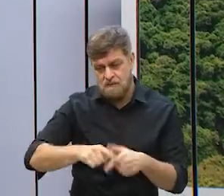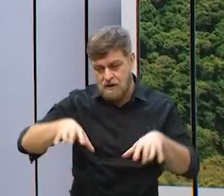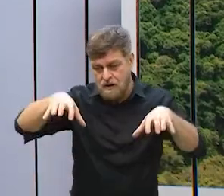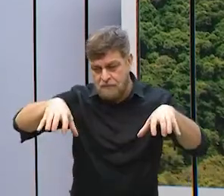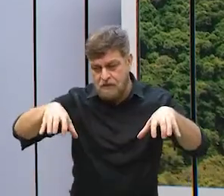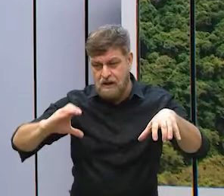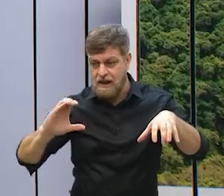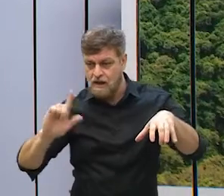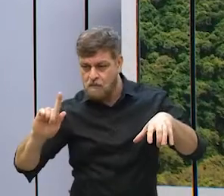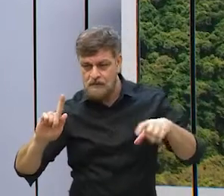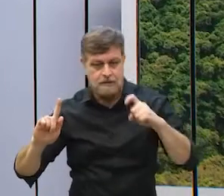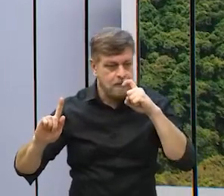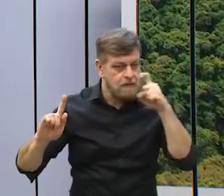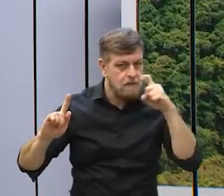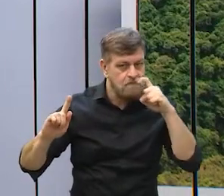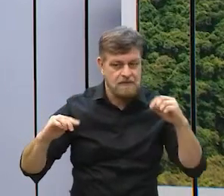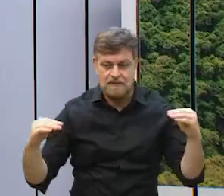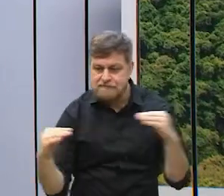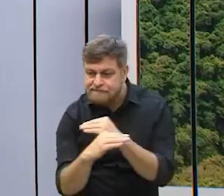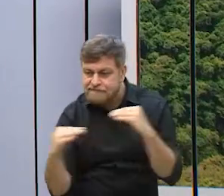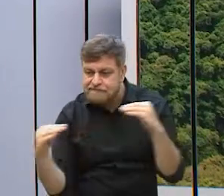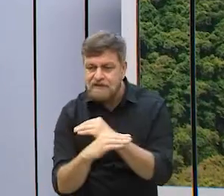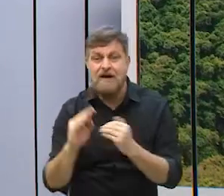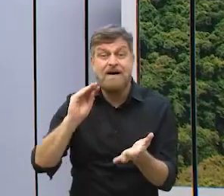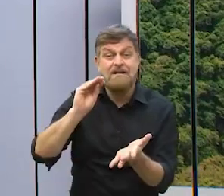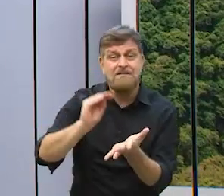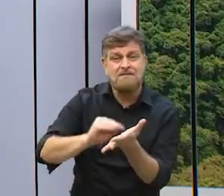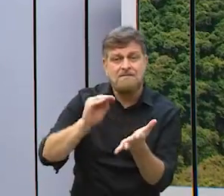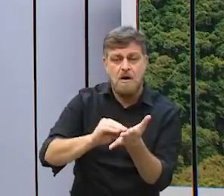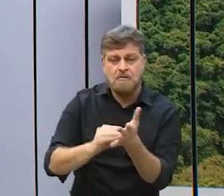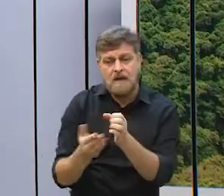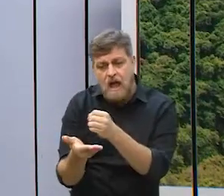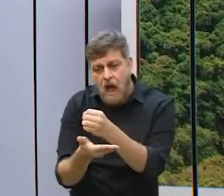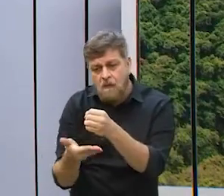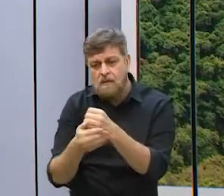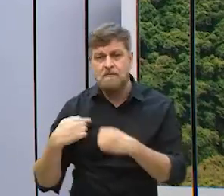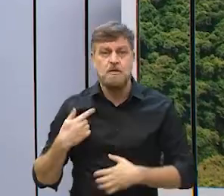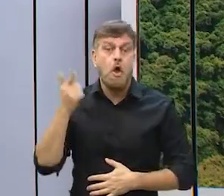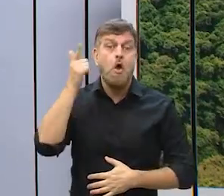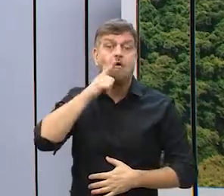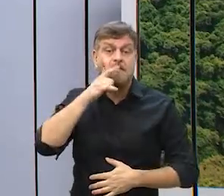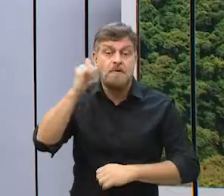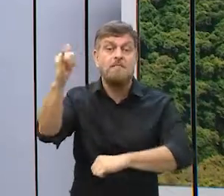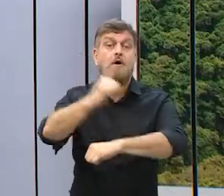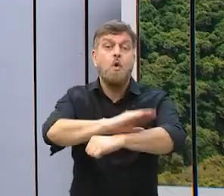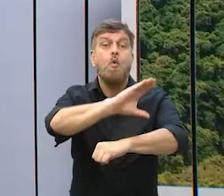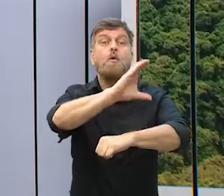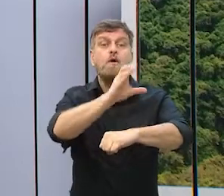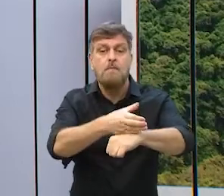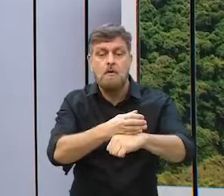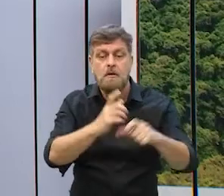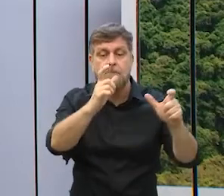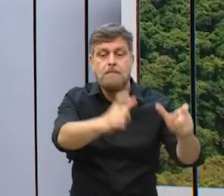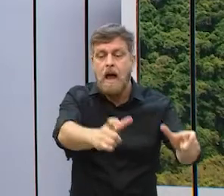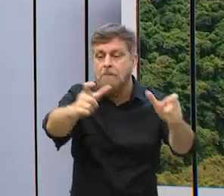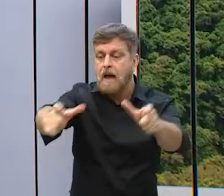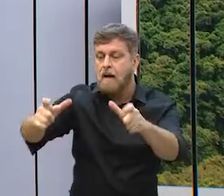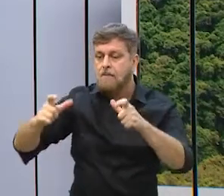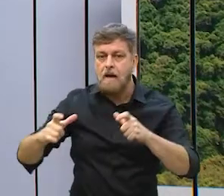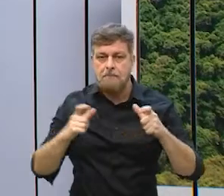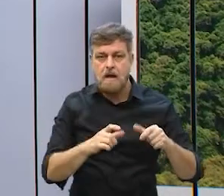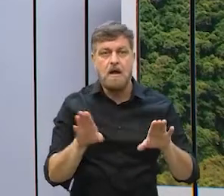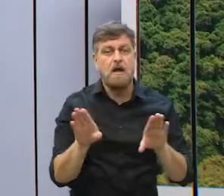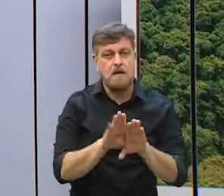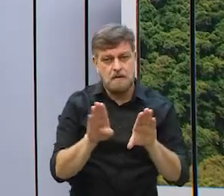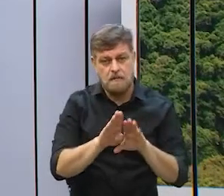Grande e a região do Ouro Verde também falta essa conexão, que é fundamental para a gente chegar no aeroporto, para chegar em outras possibilidades,